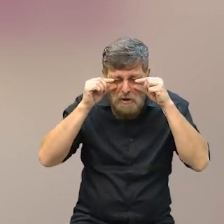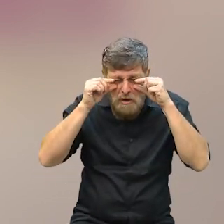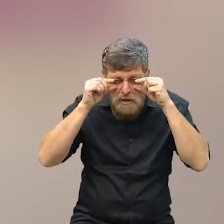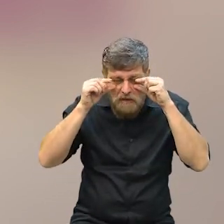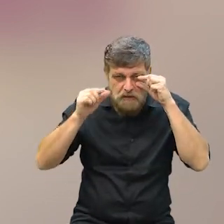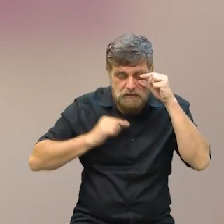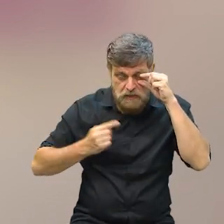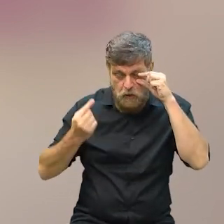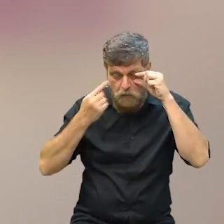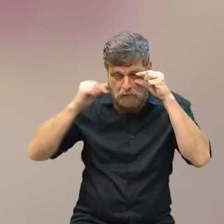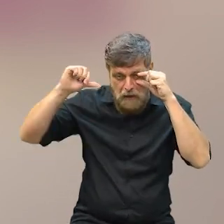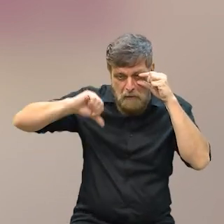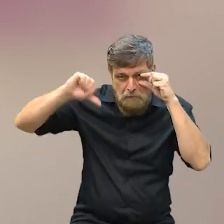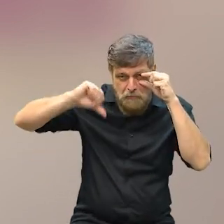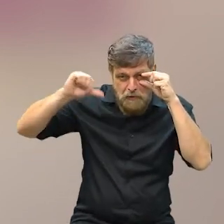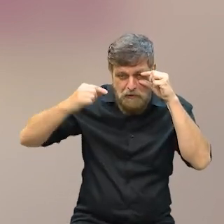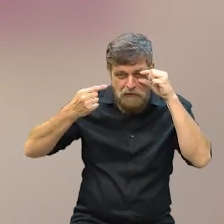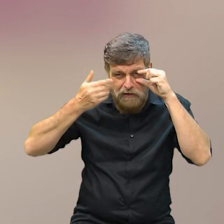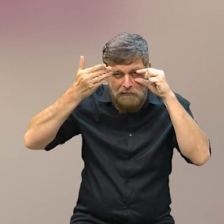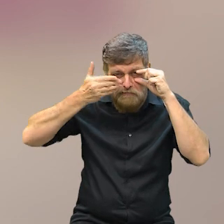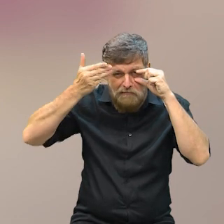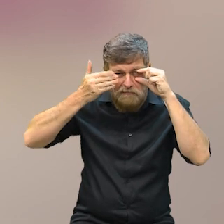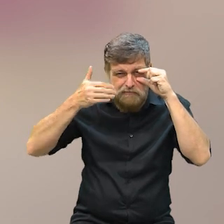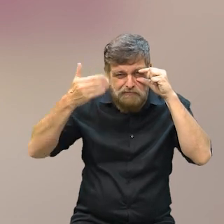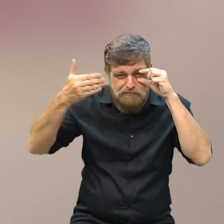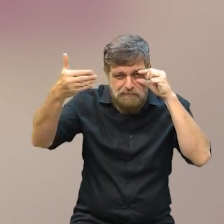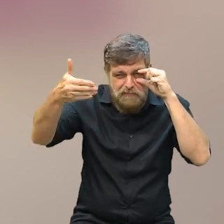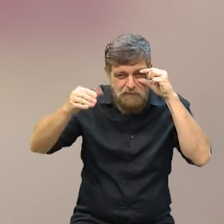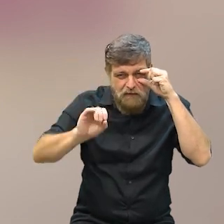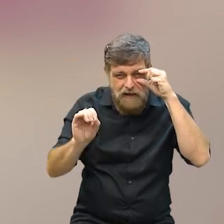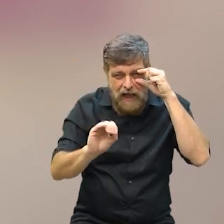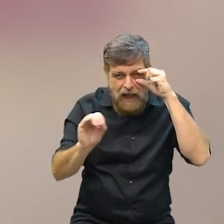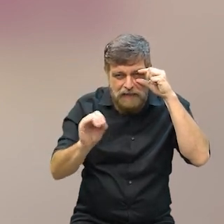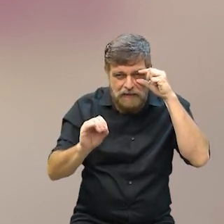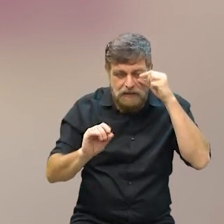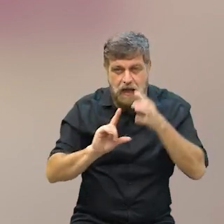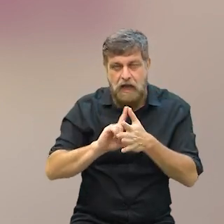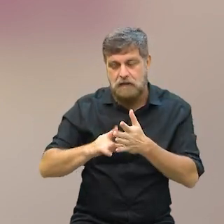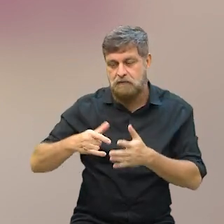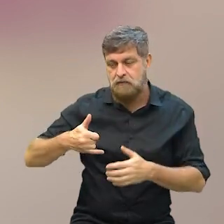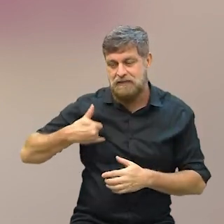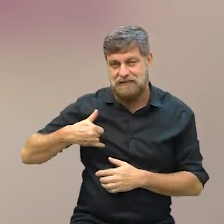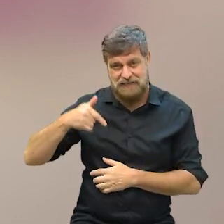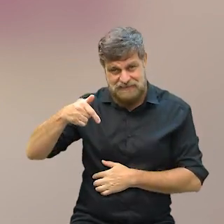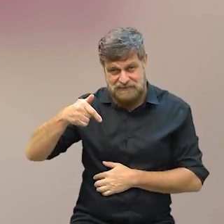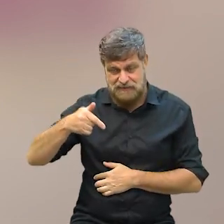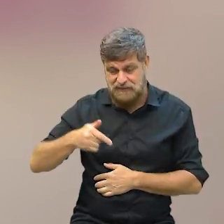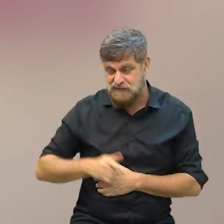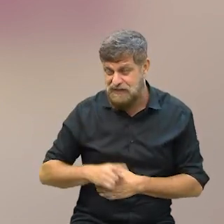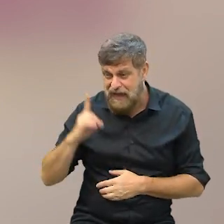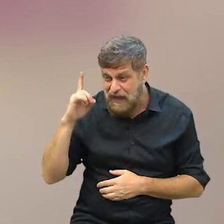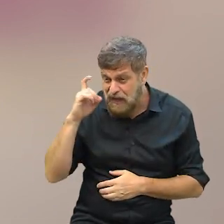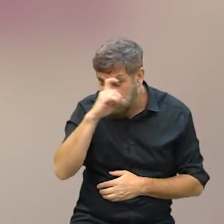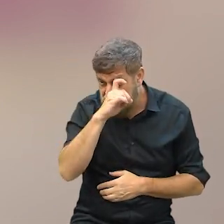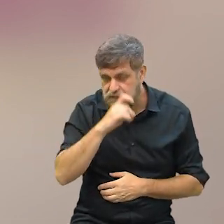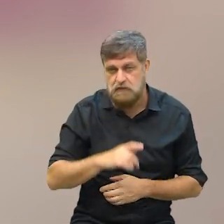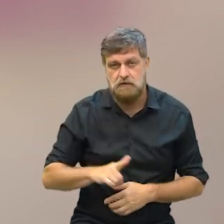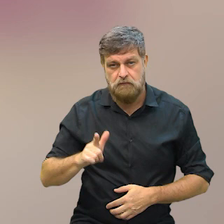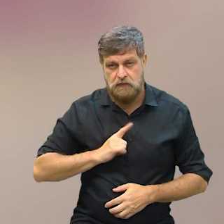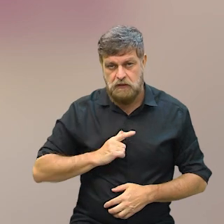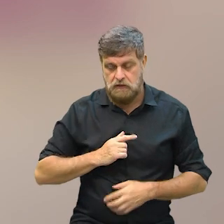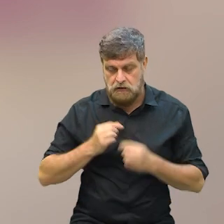olho pior do que o outro, porque aí esse olho não desenvolve a visão e depois dos 7 anos dificilmente consegue desenvolver a visão.